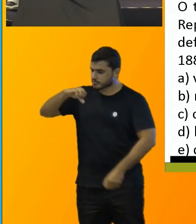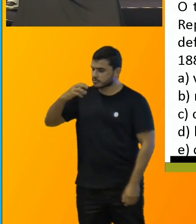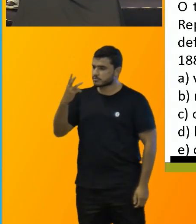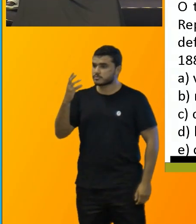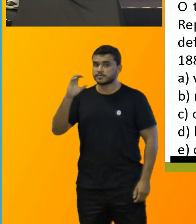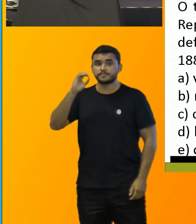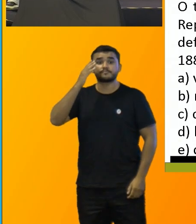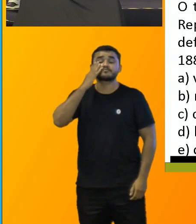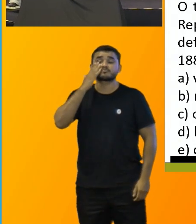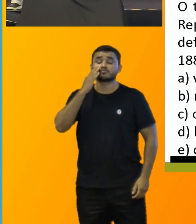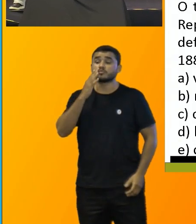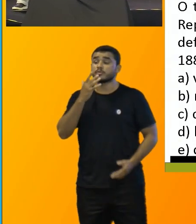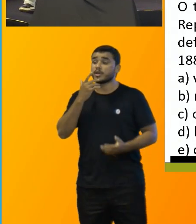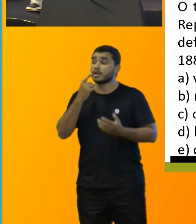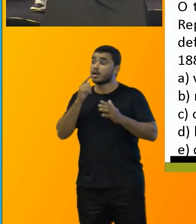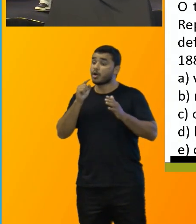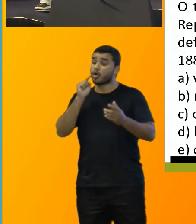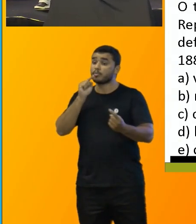falar para mim? Vai!